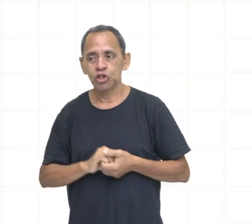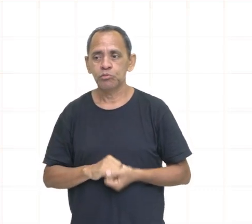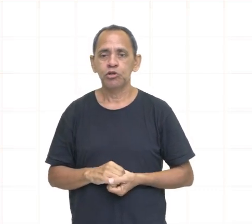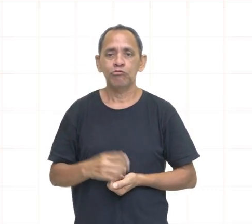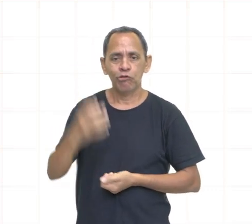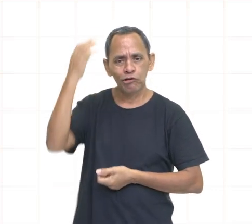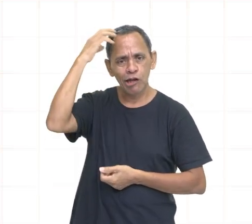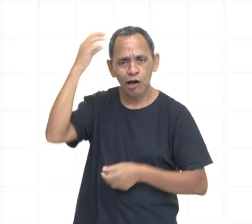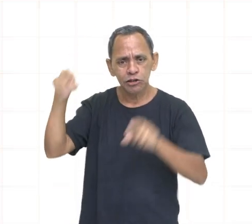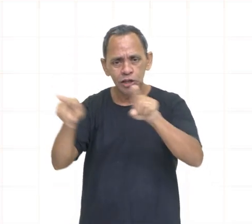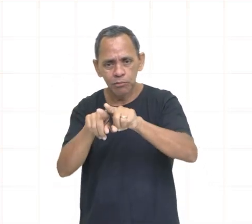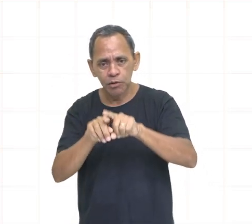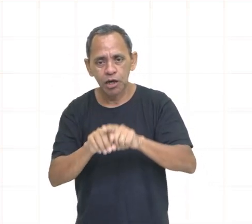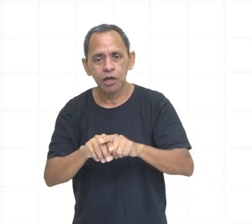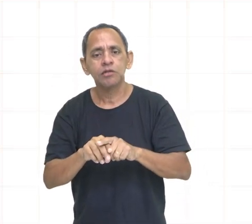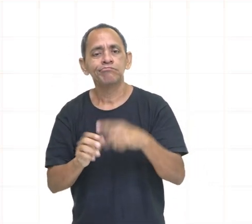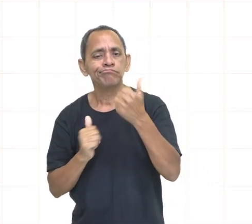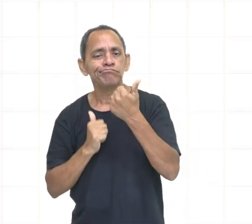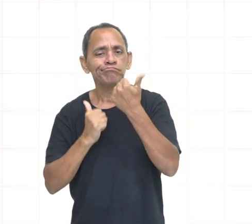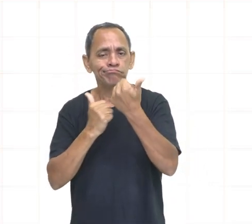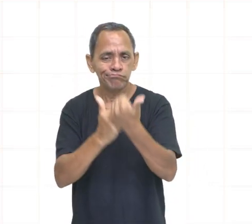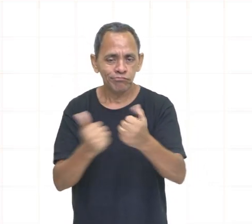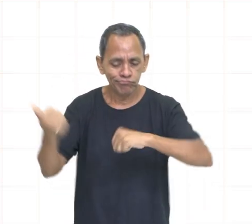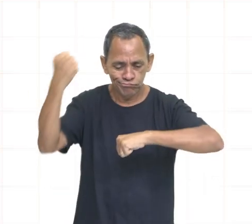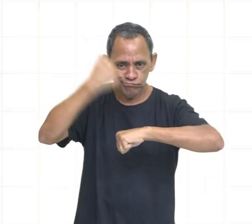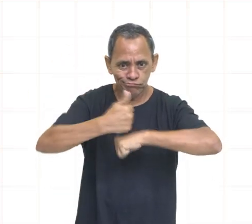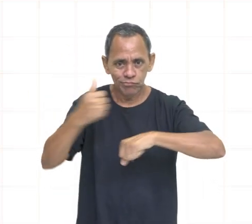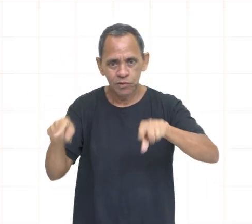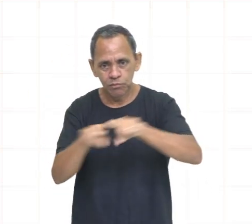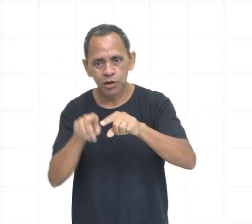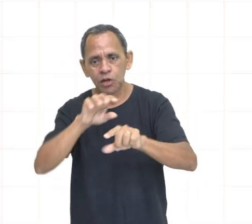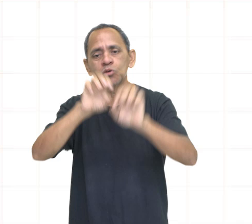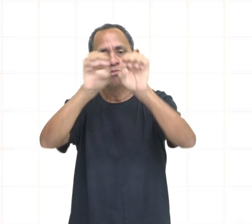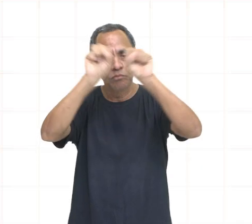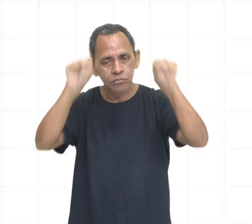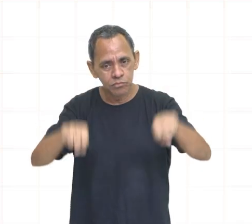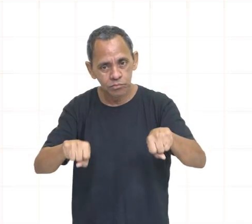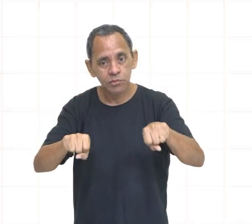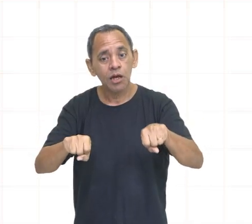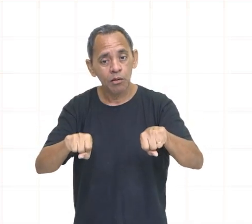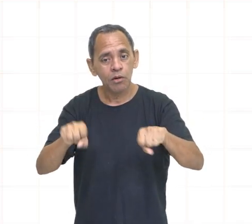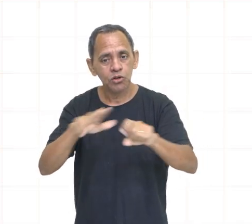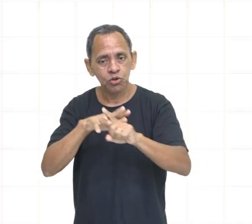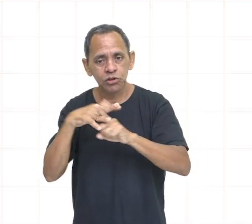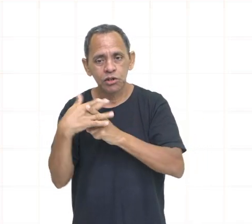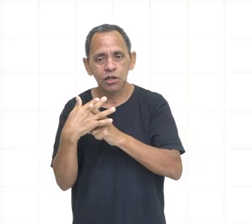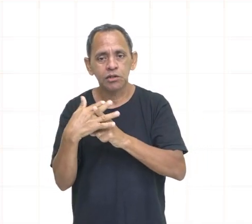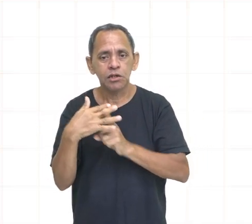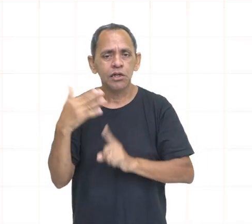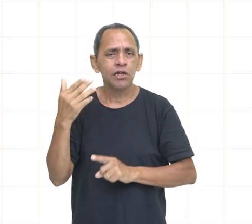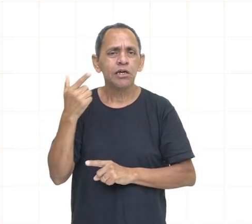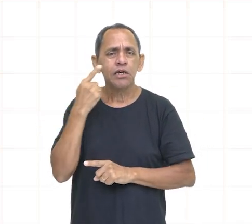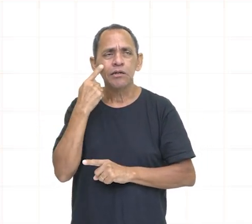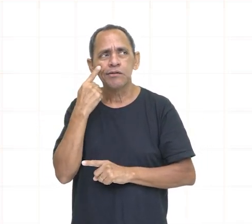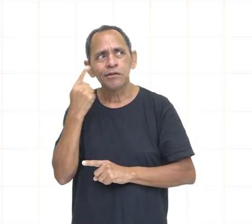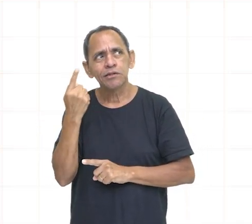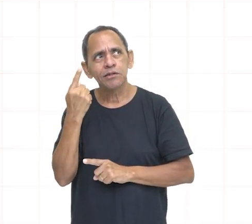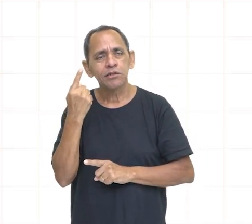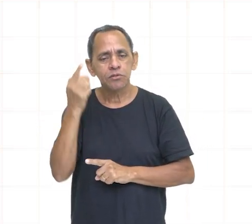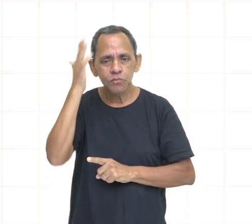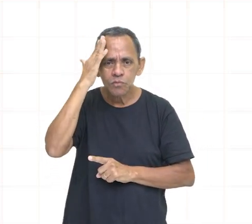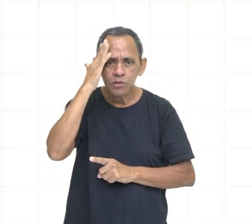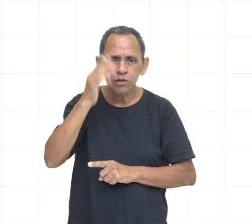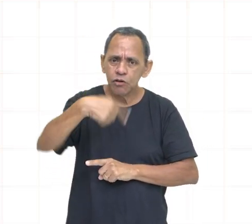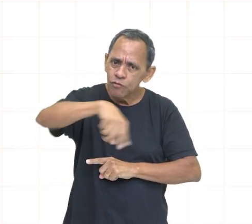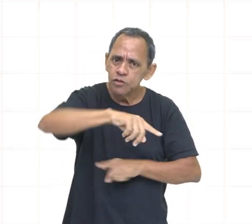falam, e sua substituição pela primeira vez na história por um sistema socialista. Isso aqui é interessante para a gente